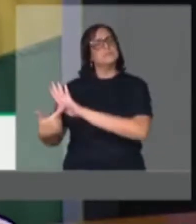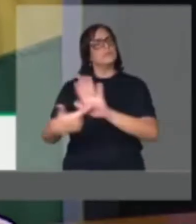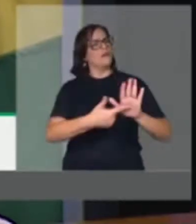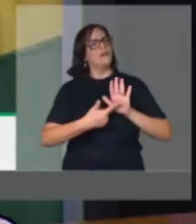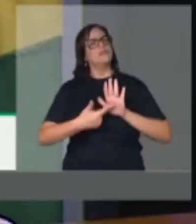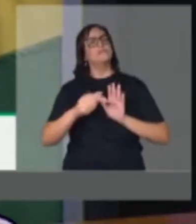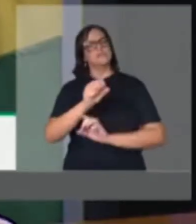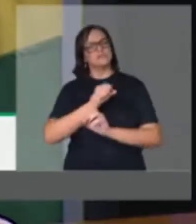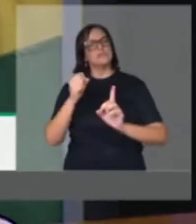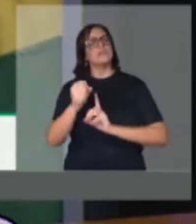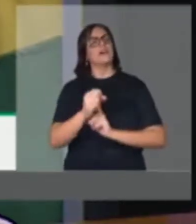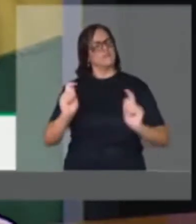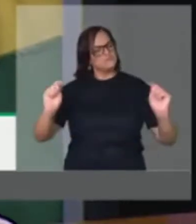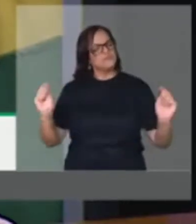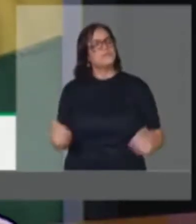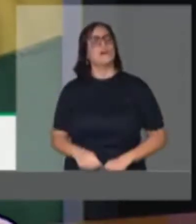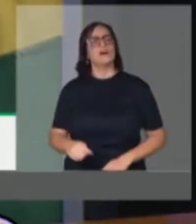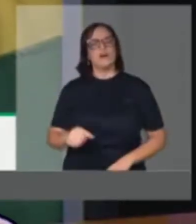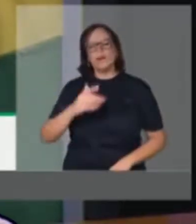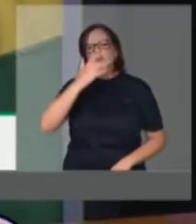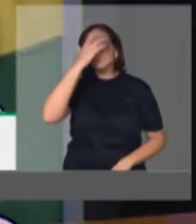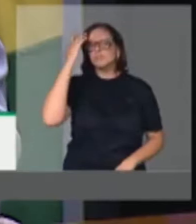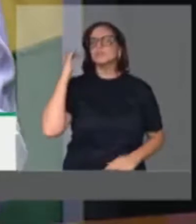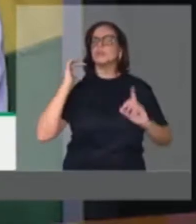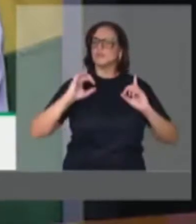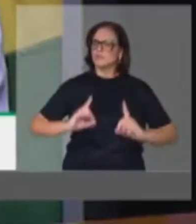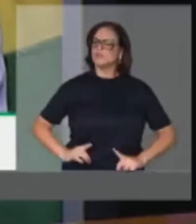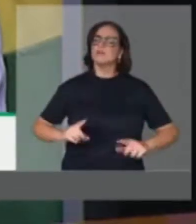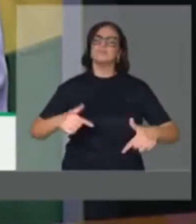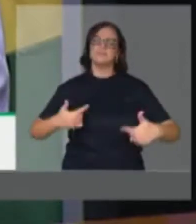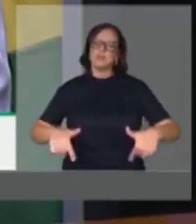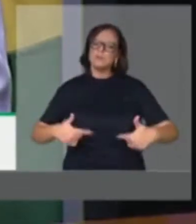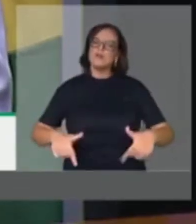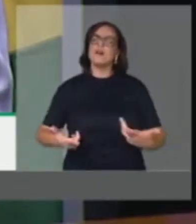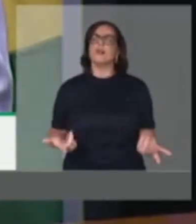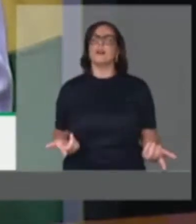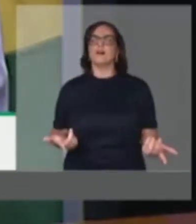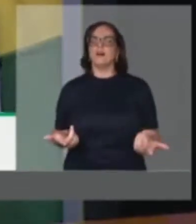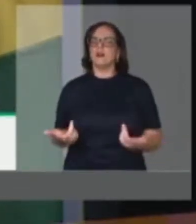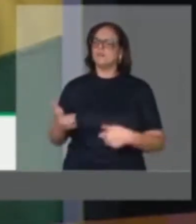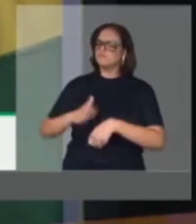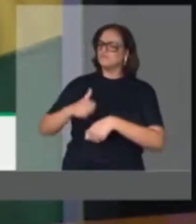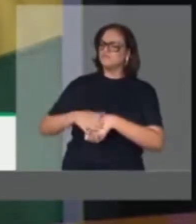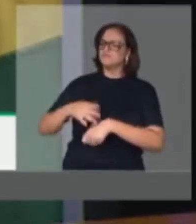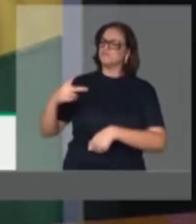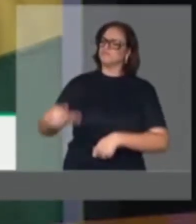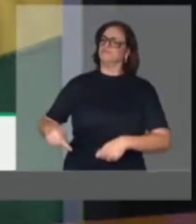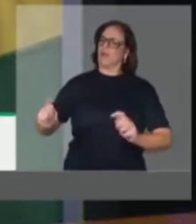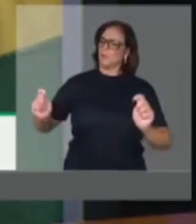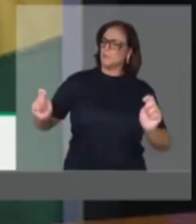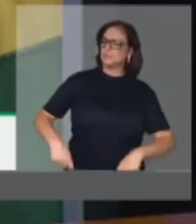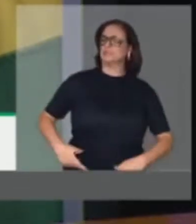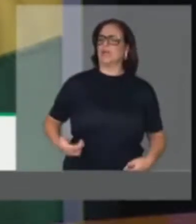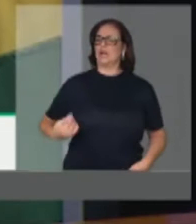sim uma pessoa com deficiência está trabalhando e dar a ela a autonomia e dignidade de vida